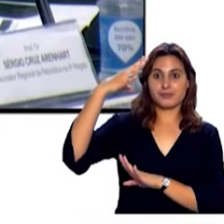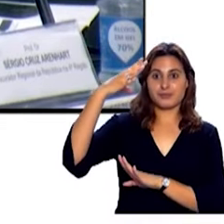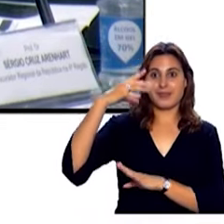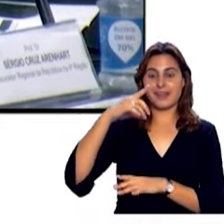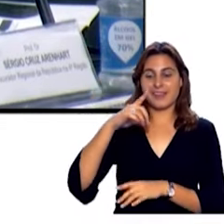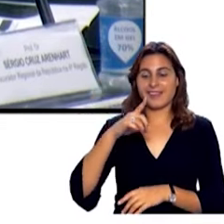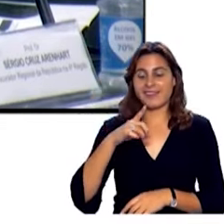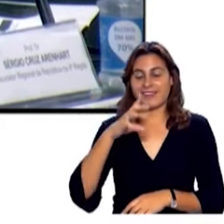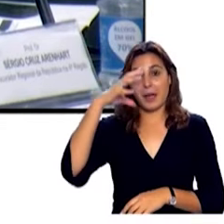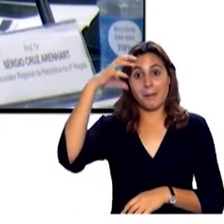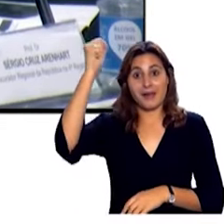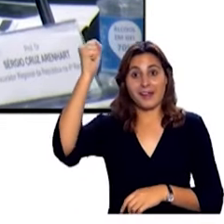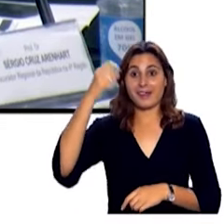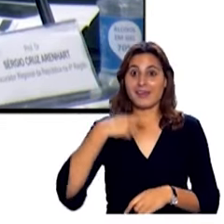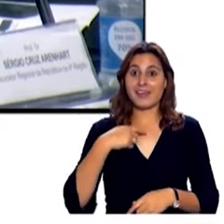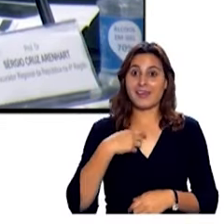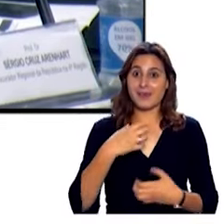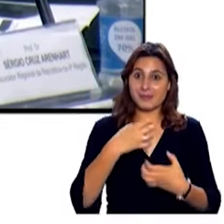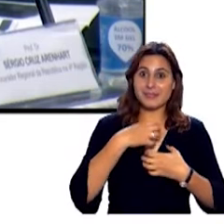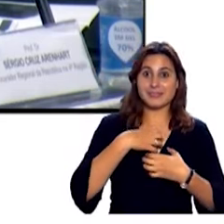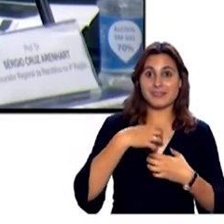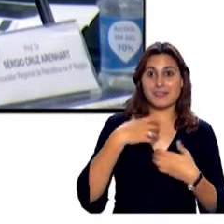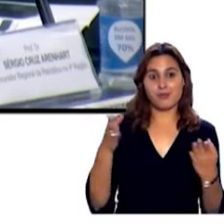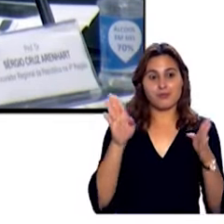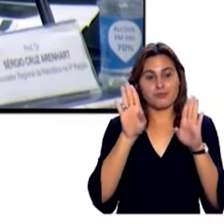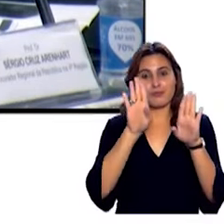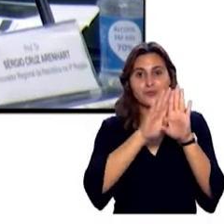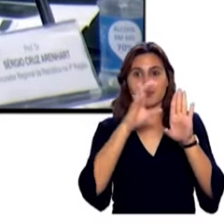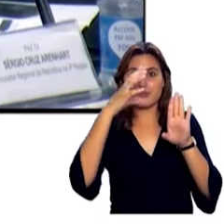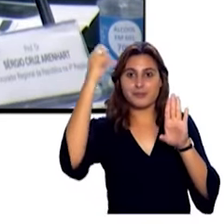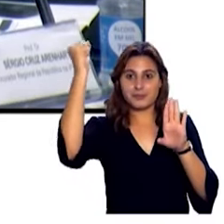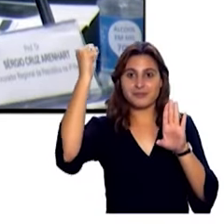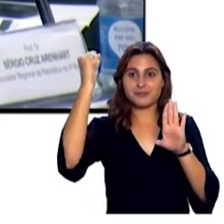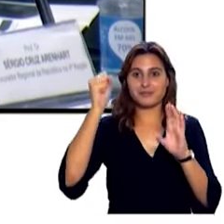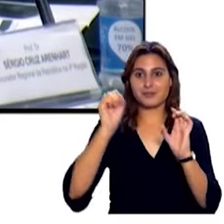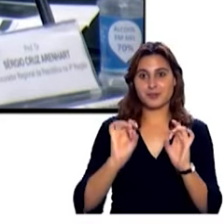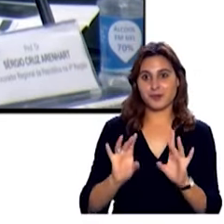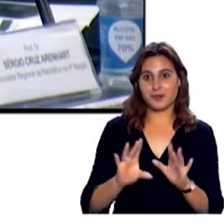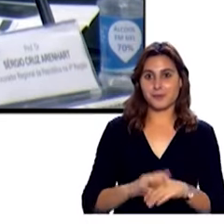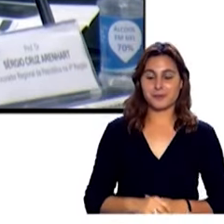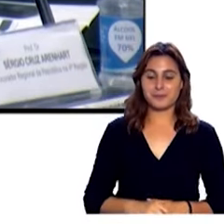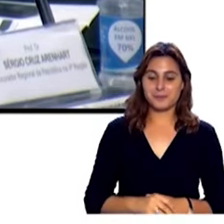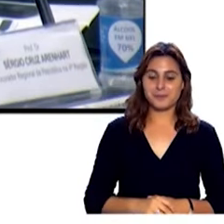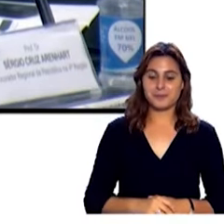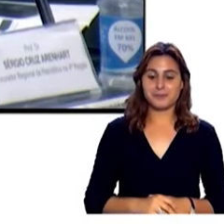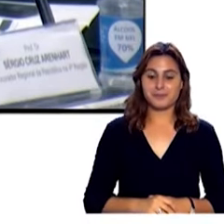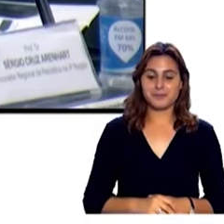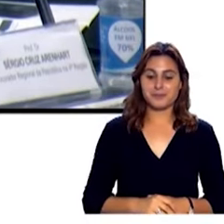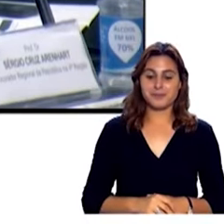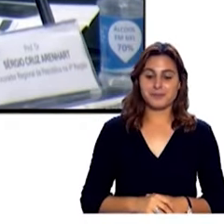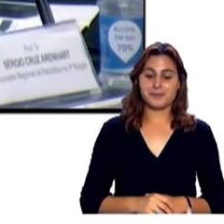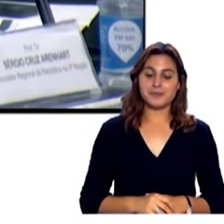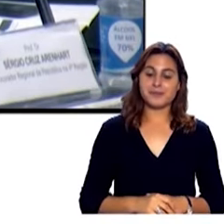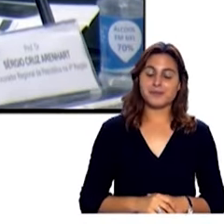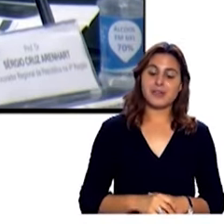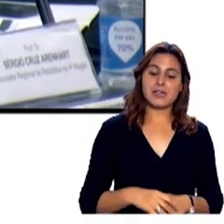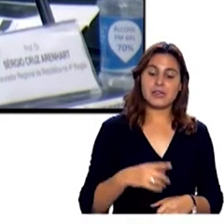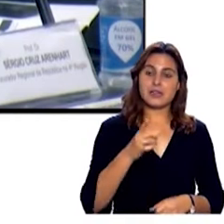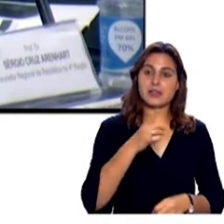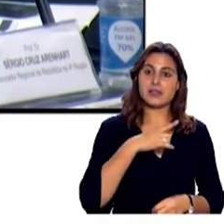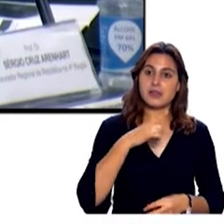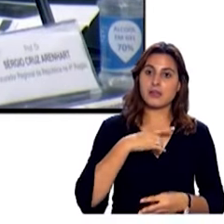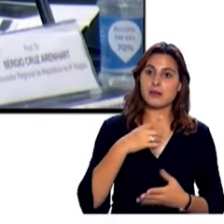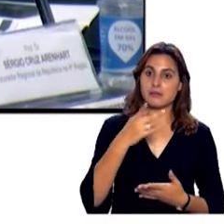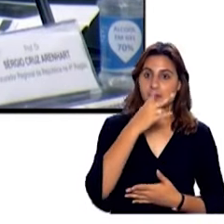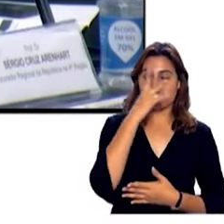Eu tô aqui só para apagar a luz e fechar a porta com a diferença de que para qualquer pessoa que tenha três neurônios ou mais ouvi o professor Barbosa